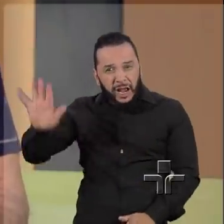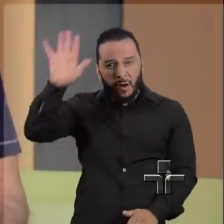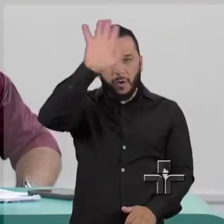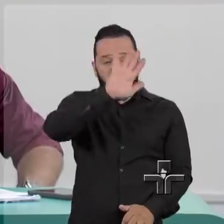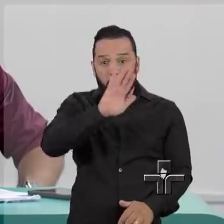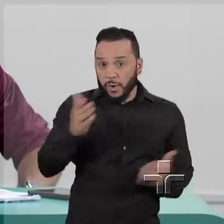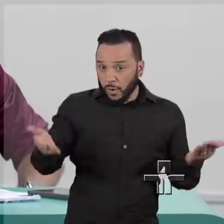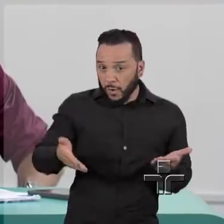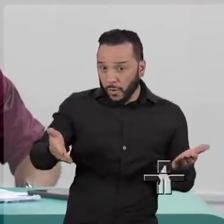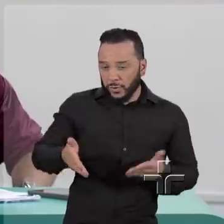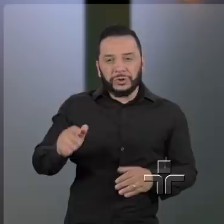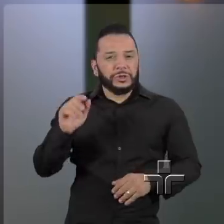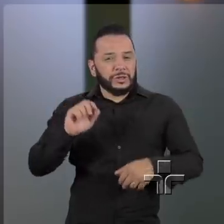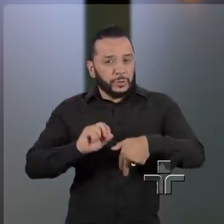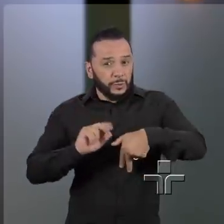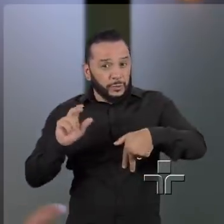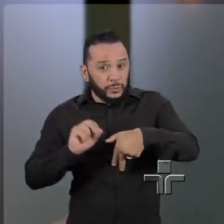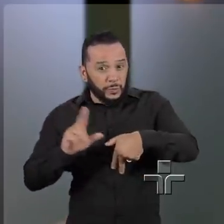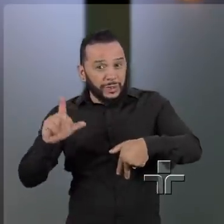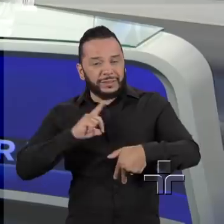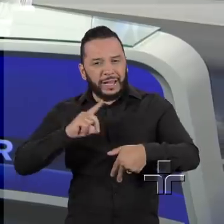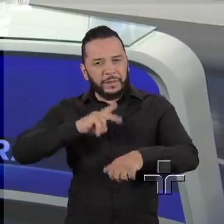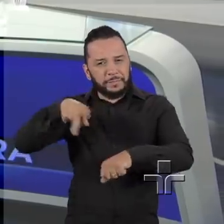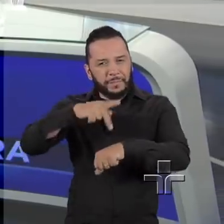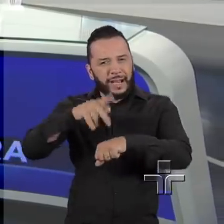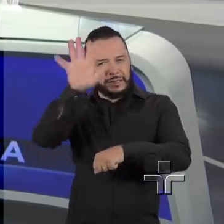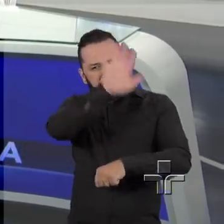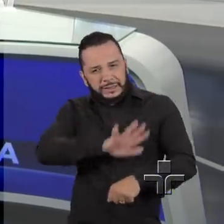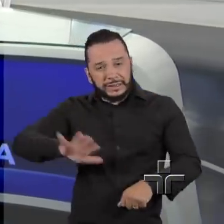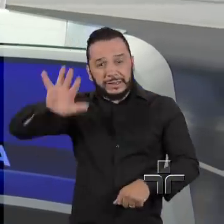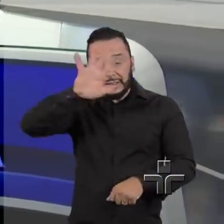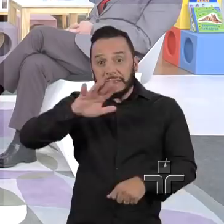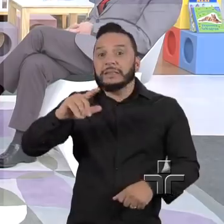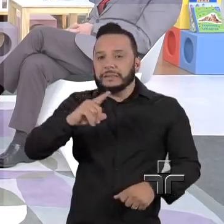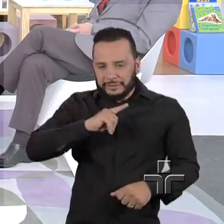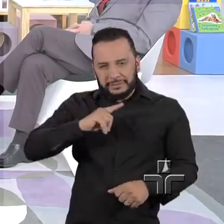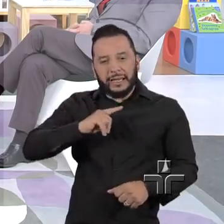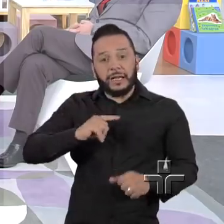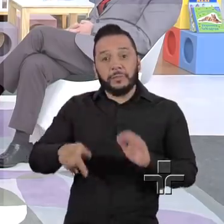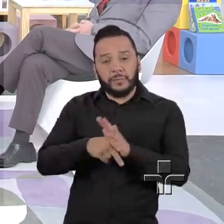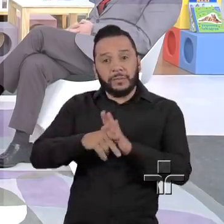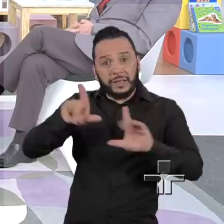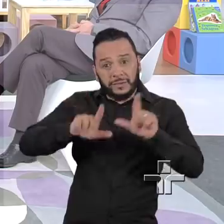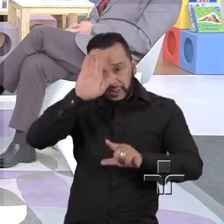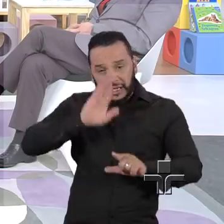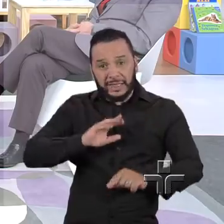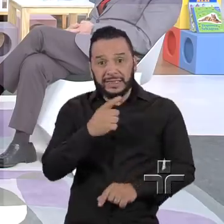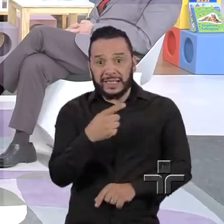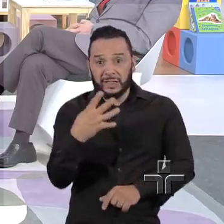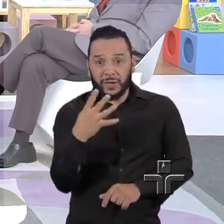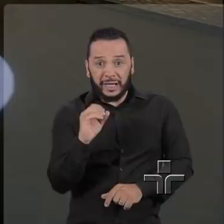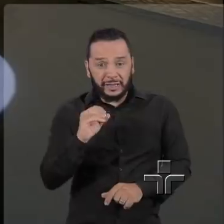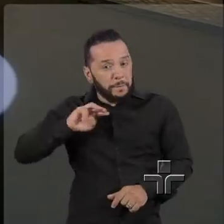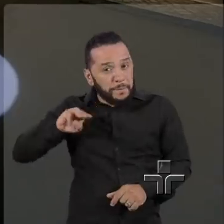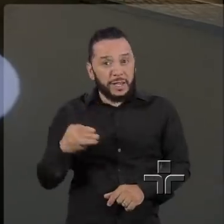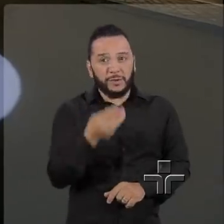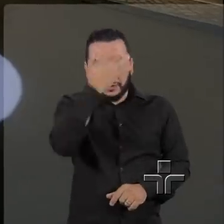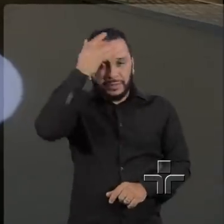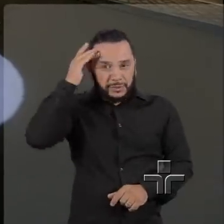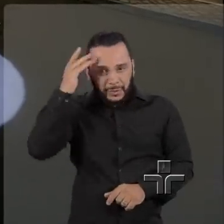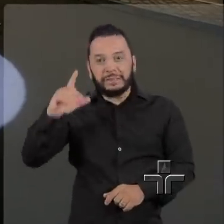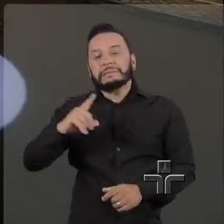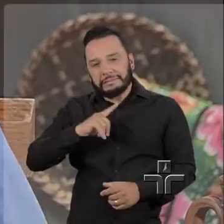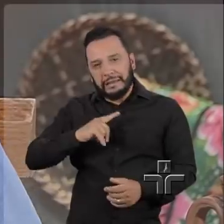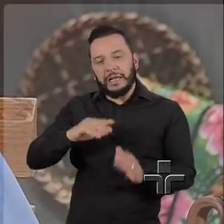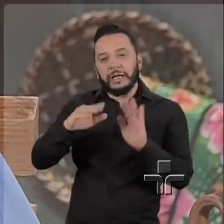Hoje, a TV Cultura está presente em todo o país. Só pelo sinal aberto, ela alcança 140 milhões de brasileiros. A programação